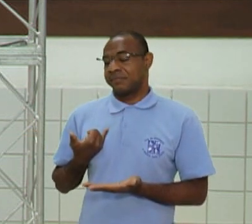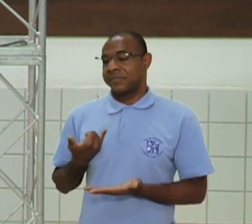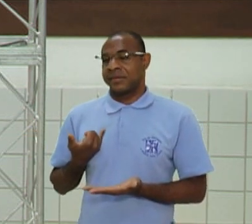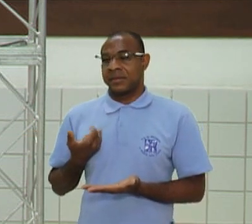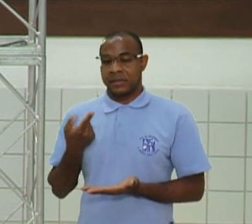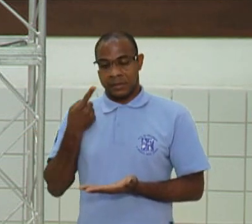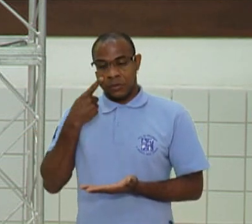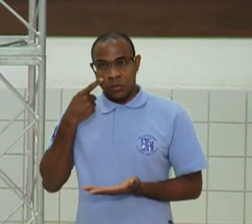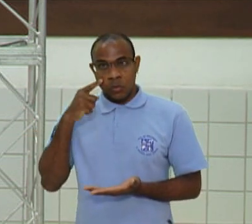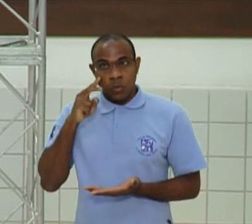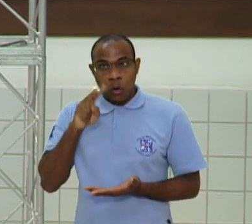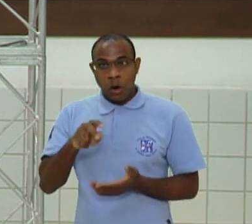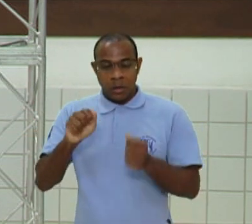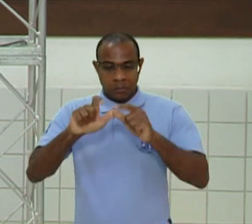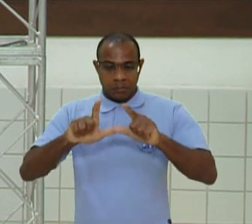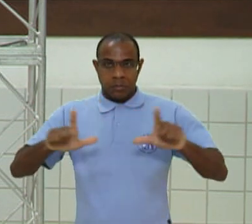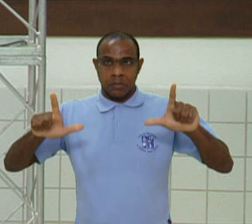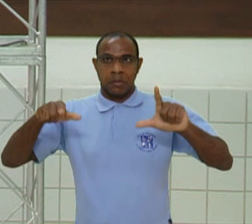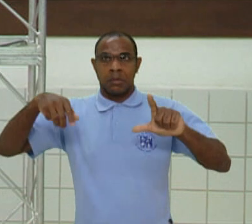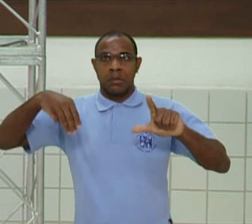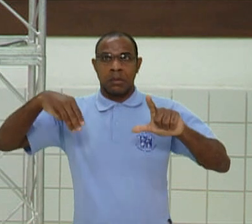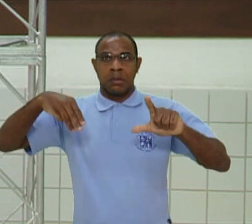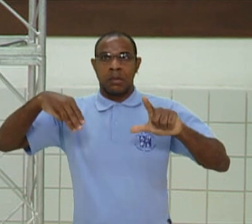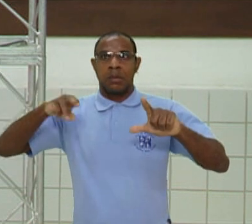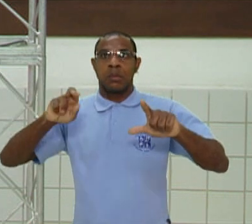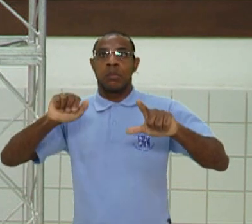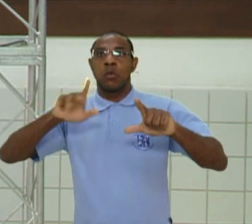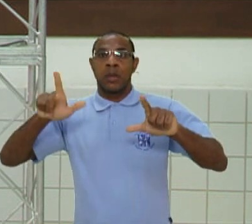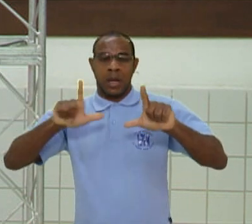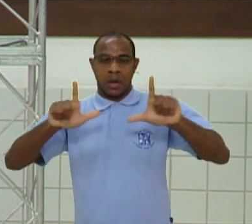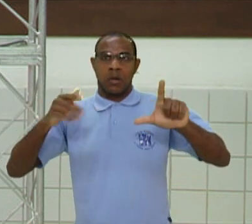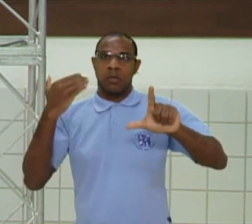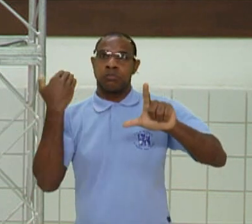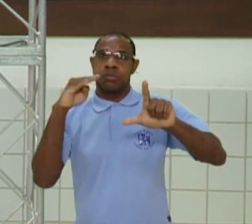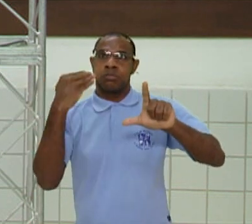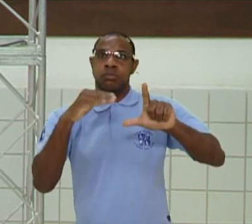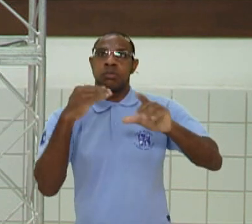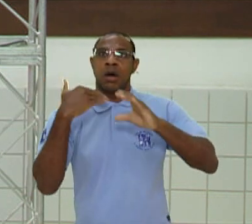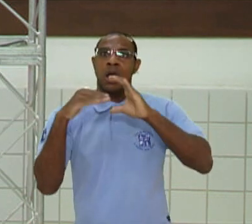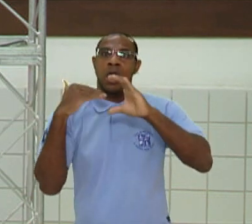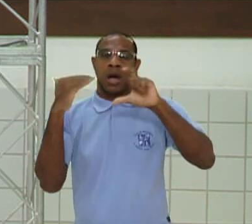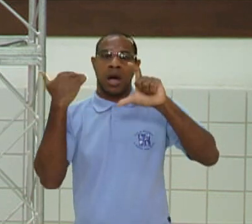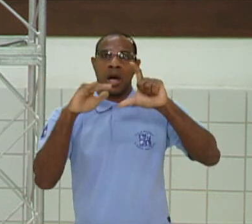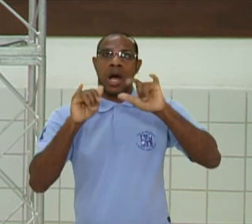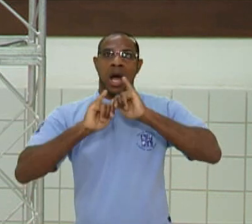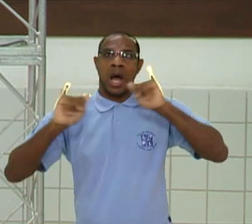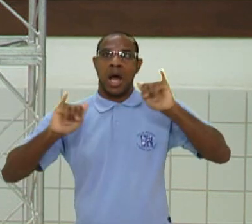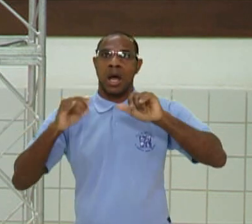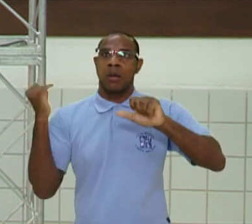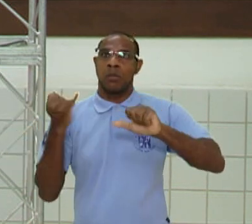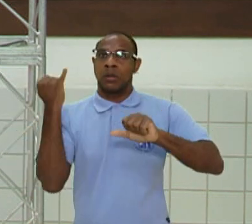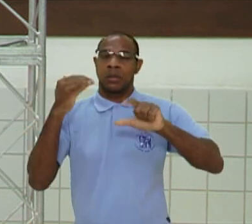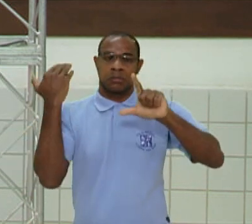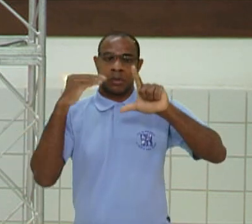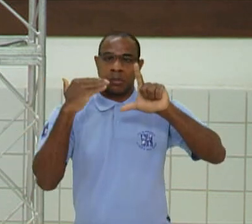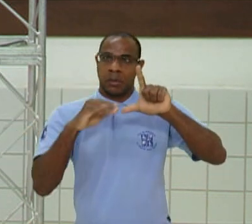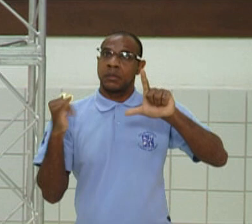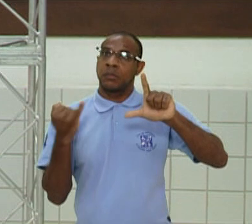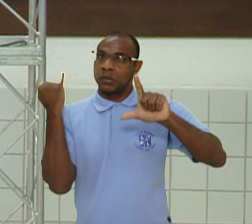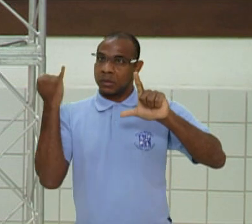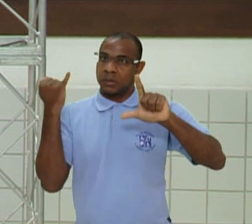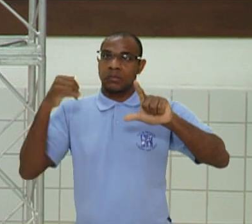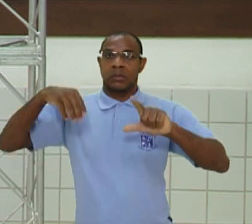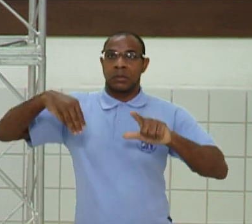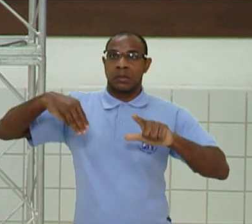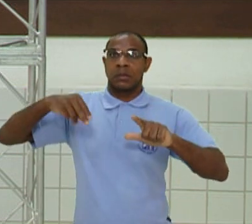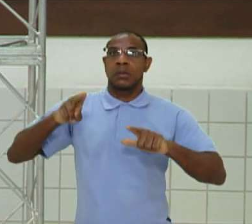nas atividades. Presta atenção no mural, tem recados importantes lá. Responda a chamada, faça os exercícios